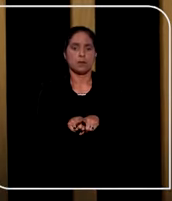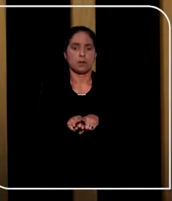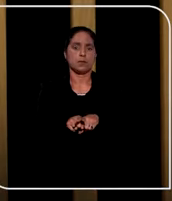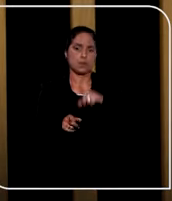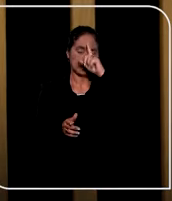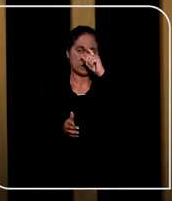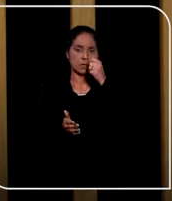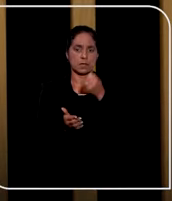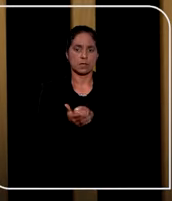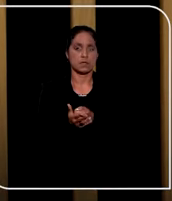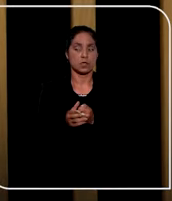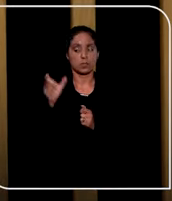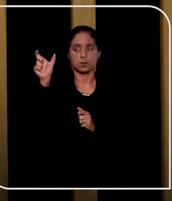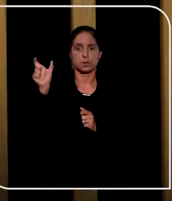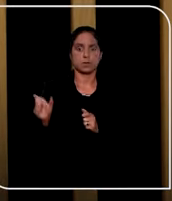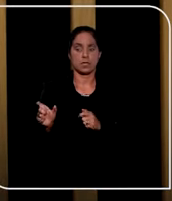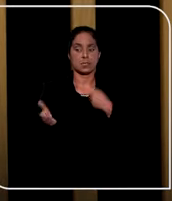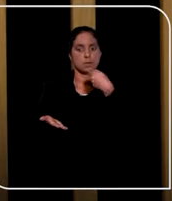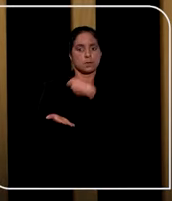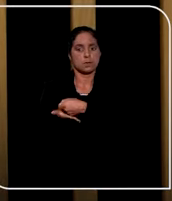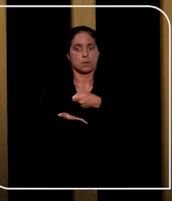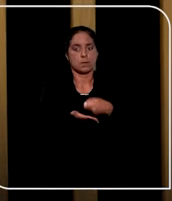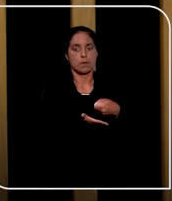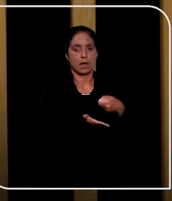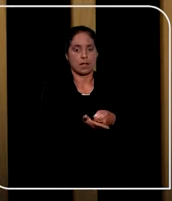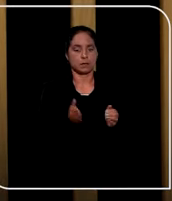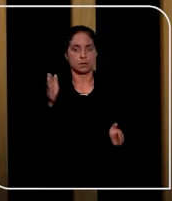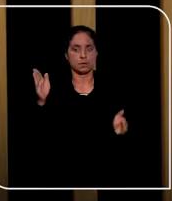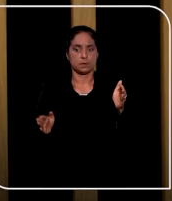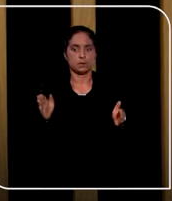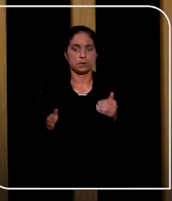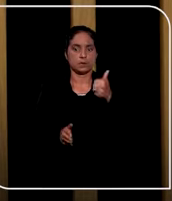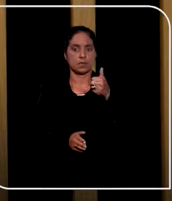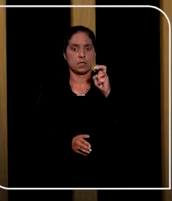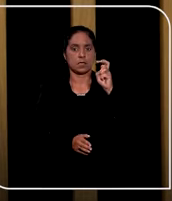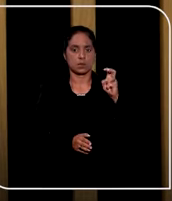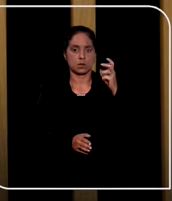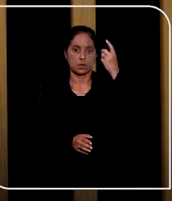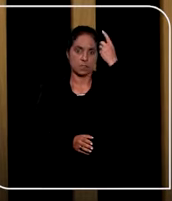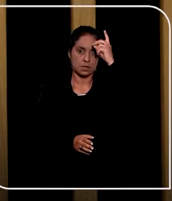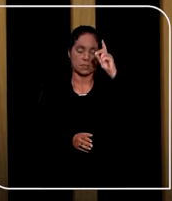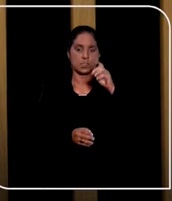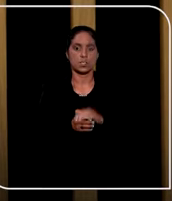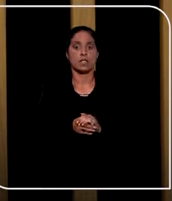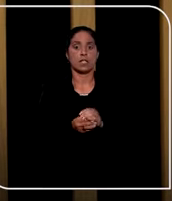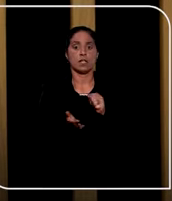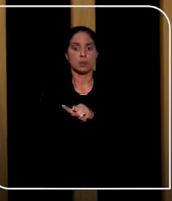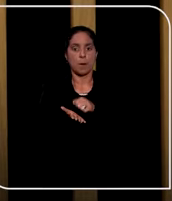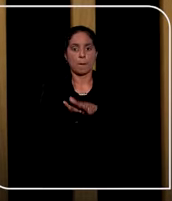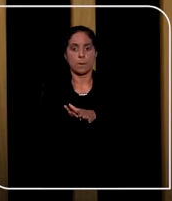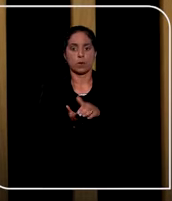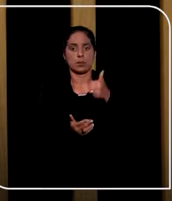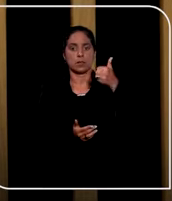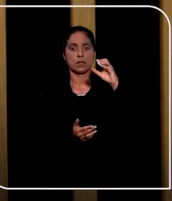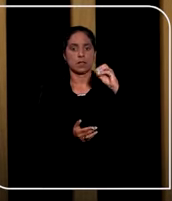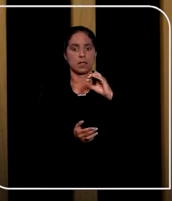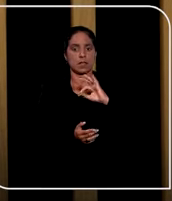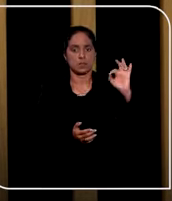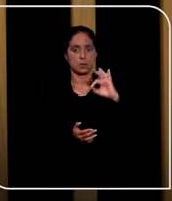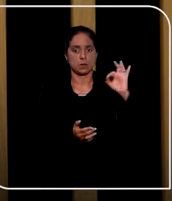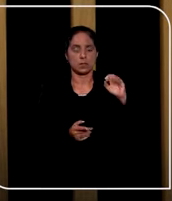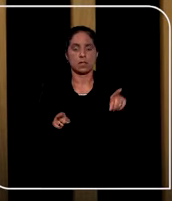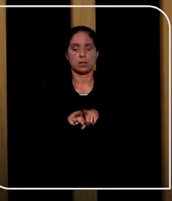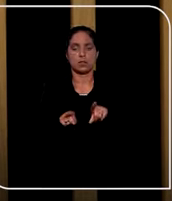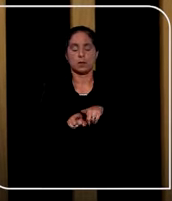de cumprimento de sentença os Réus foram intimados a pagar o débito no prazo de 15 dias sob pena de multa de 10% e honorários